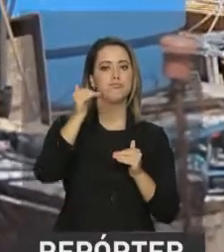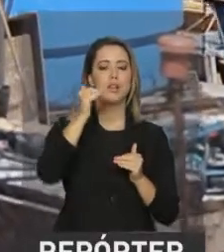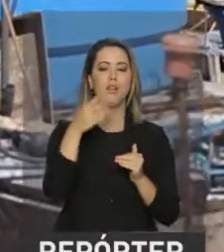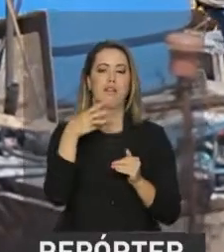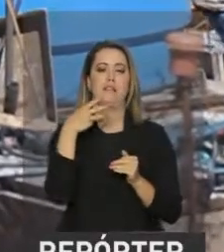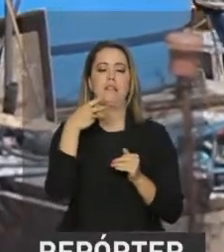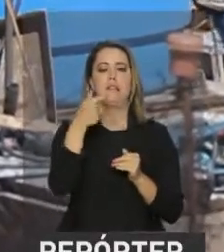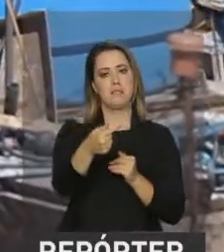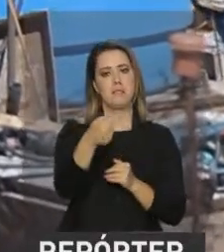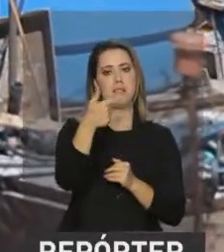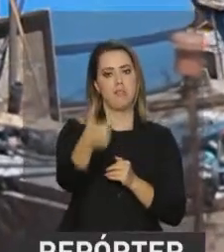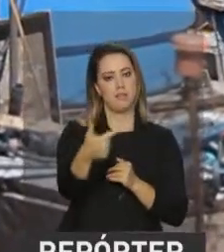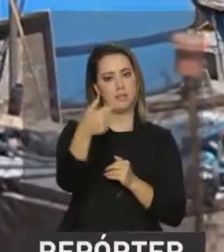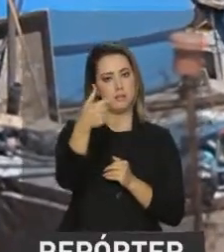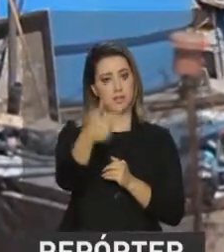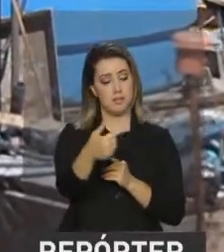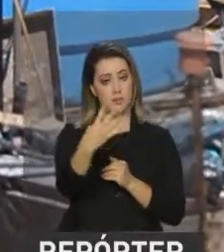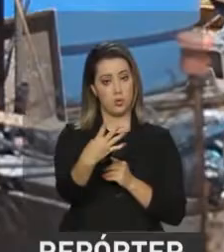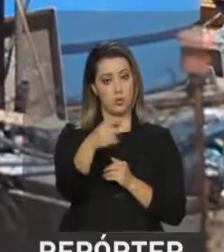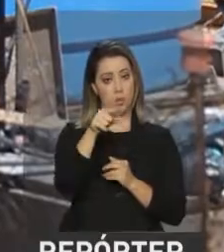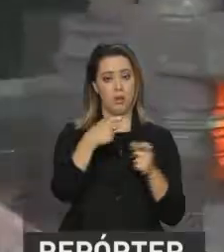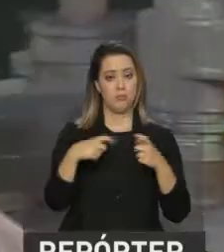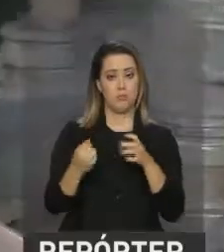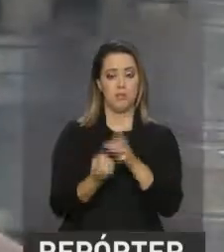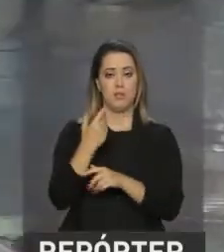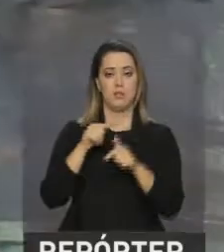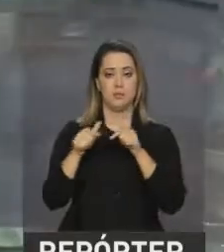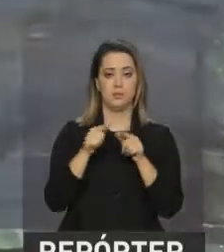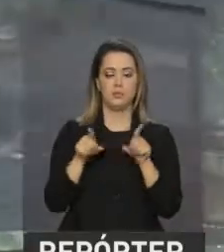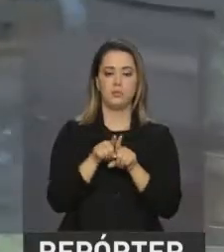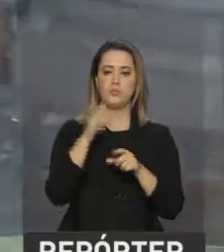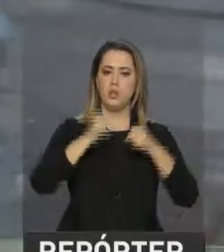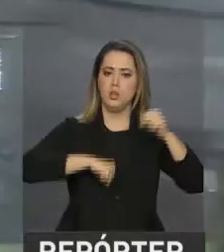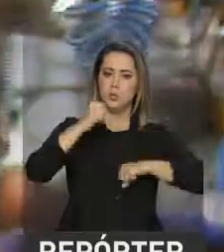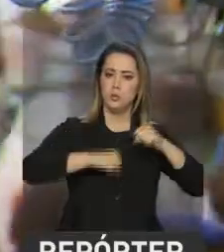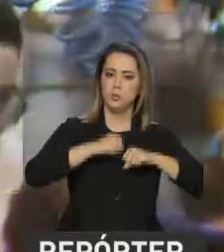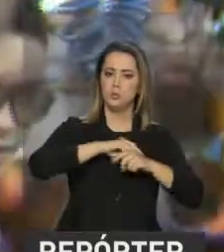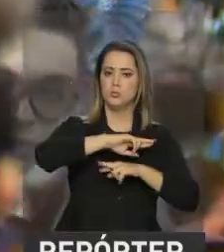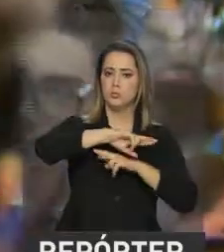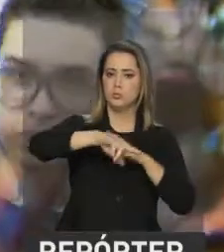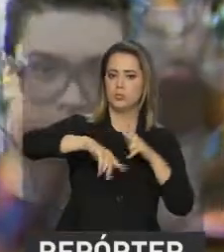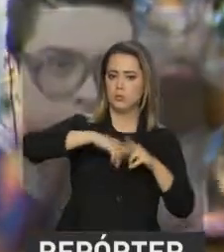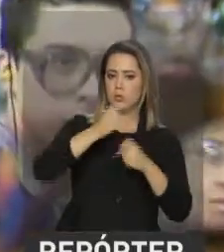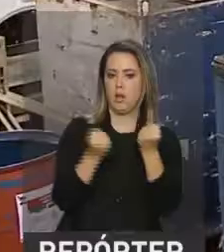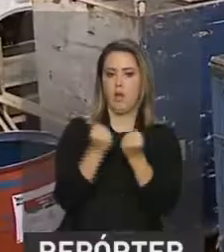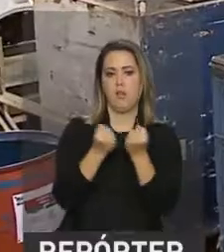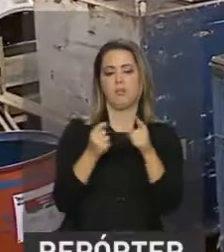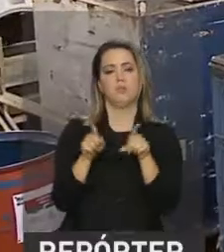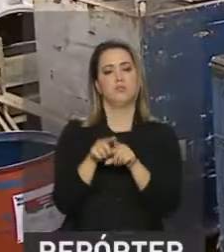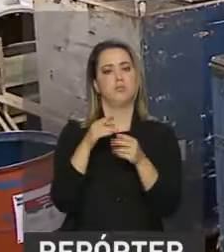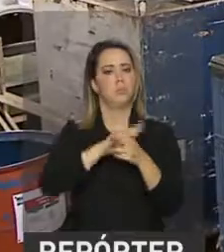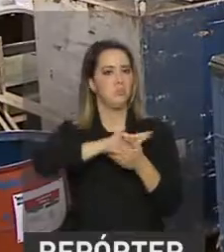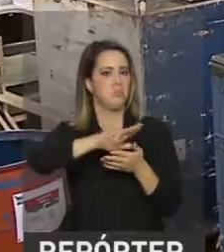724 postos de trabalho formal no período já a indústria de transformação que inclui a produção de automóveis foi